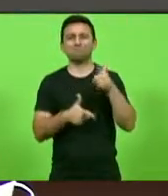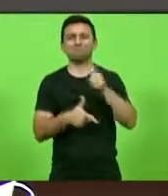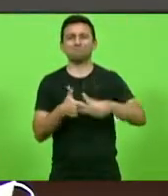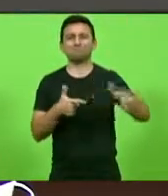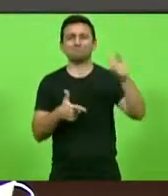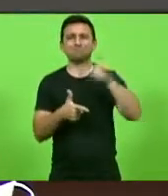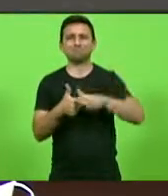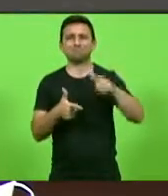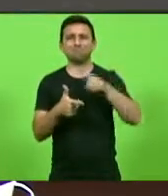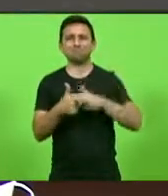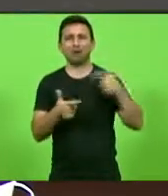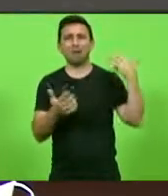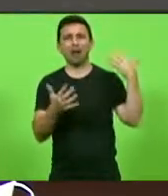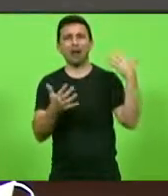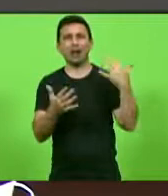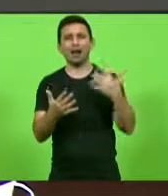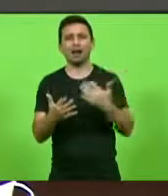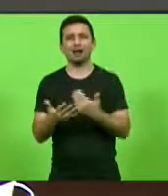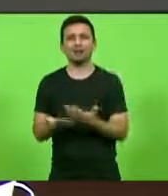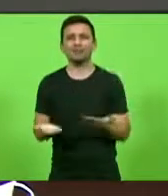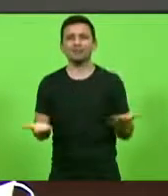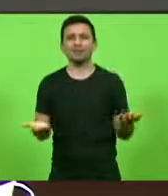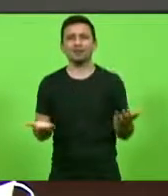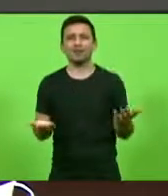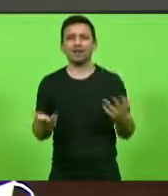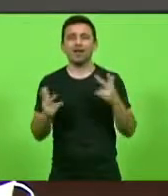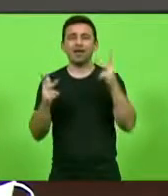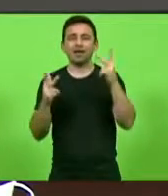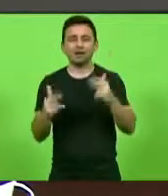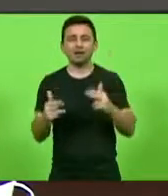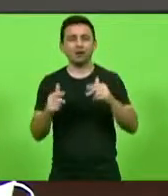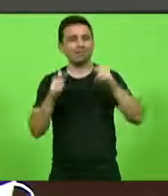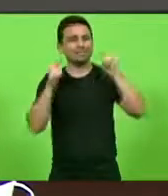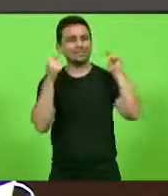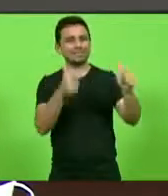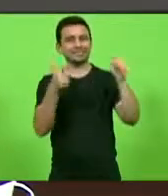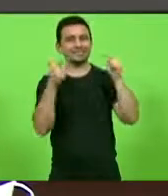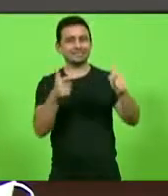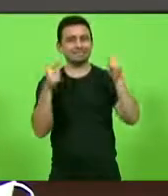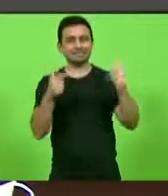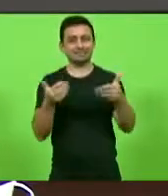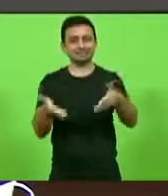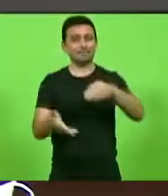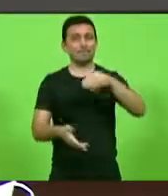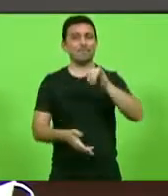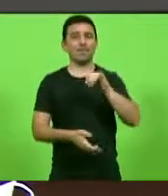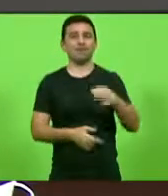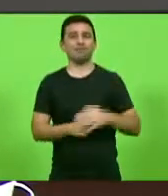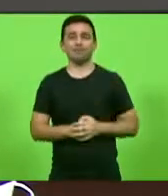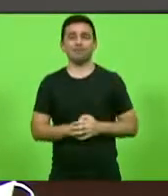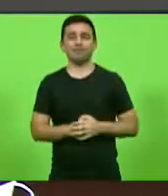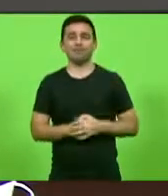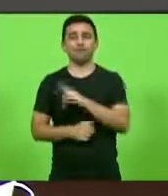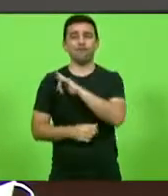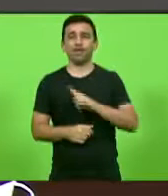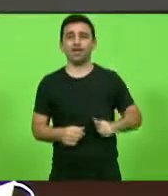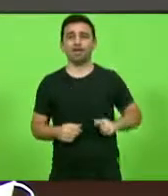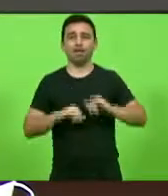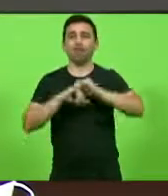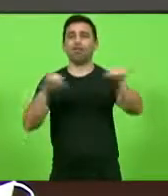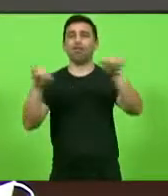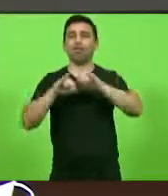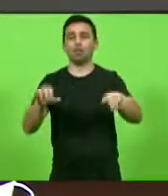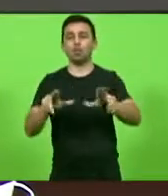eles tiveram é quase que uma gozação na cara deles do governo, a toda hora anunciando, nunca